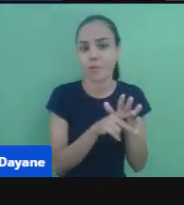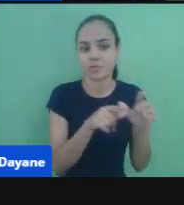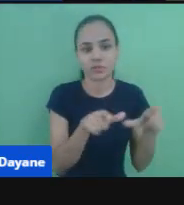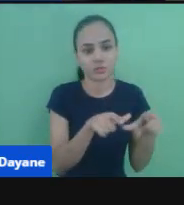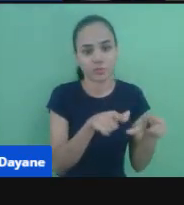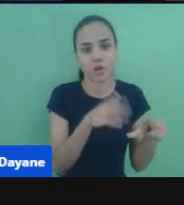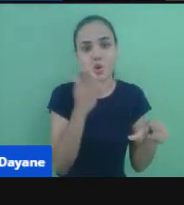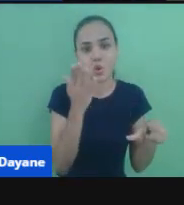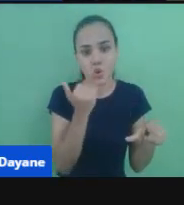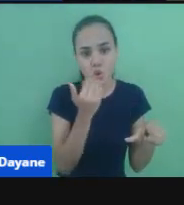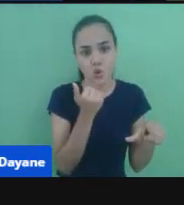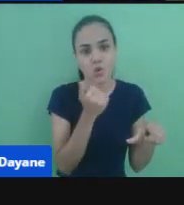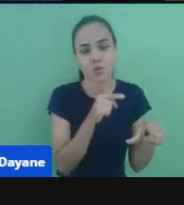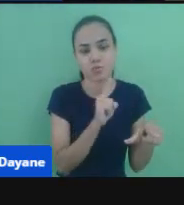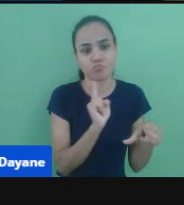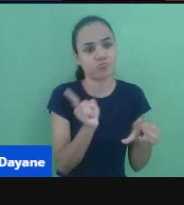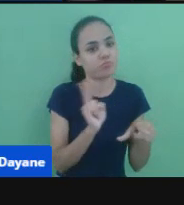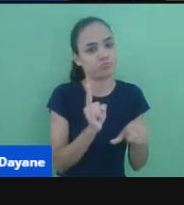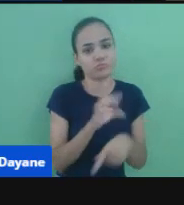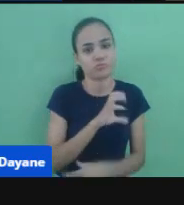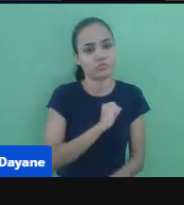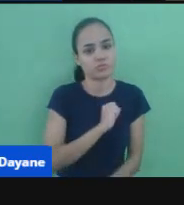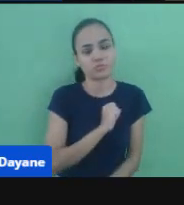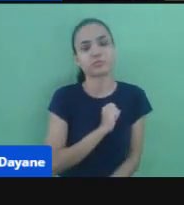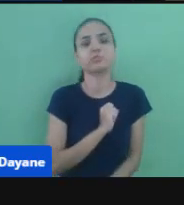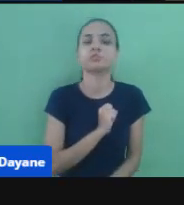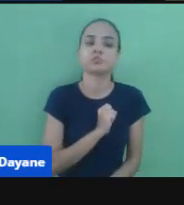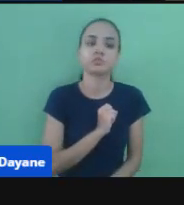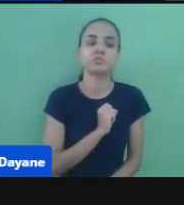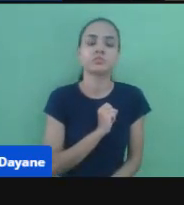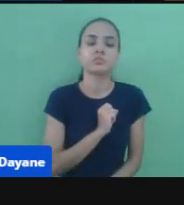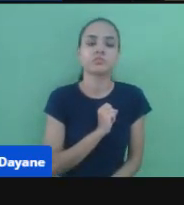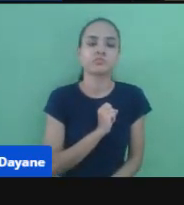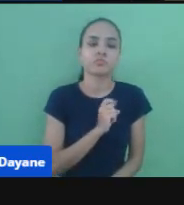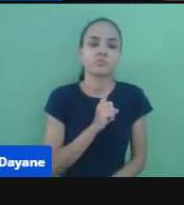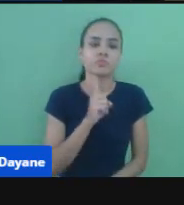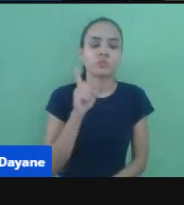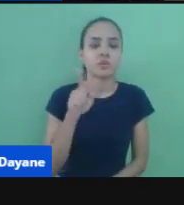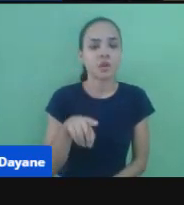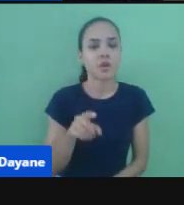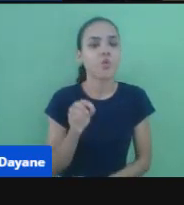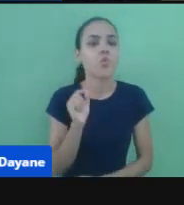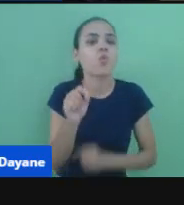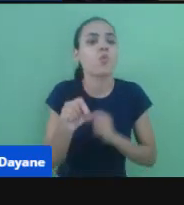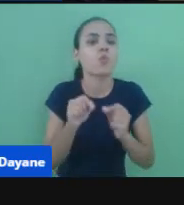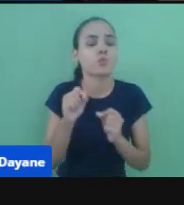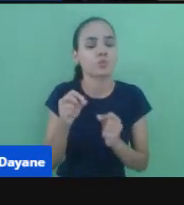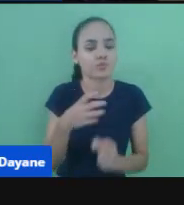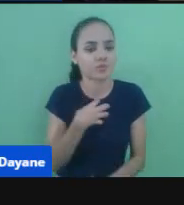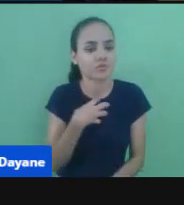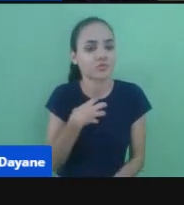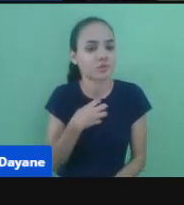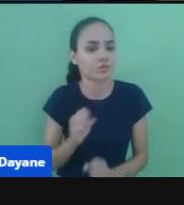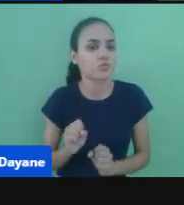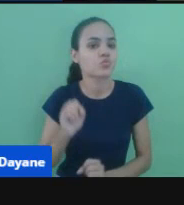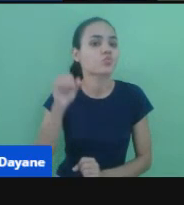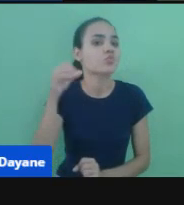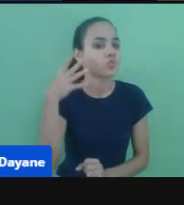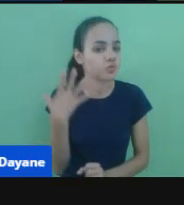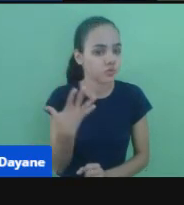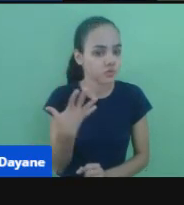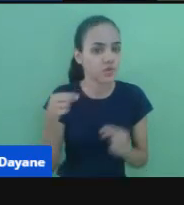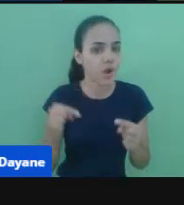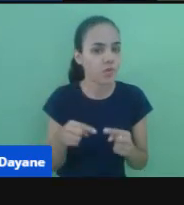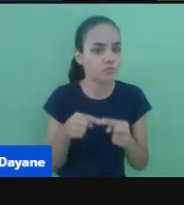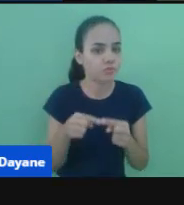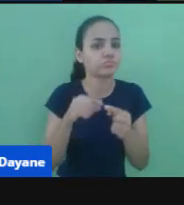ouvidos ouvem, é o que seus olhos veem, é o que você sente que está acontecendo, é o que corresponde à realidade. Então, ele